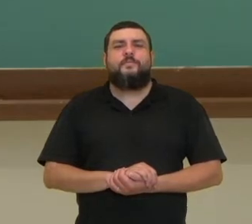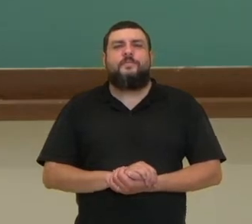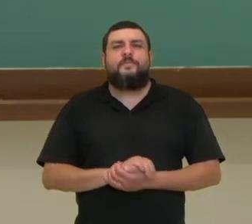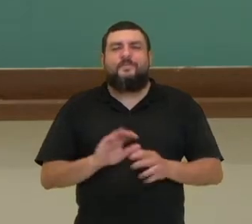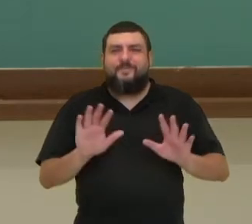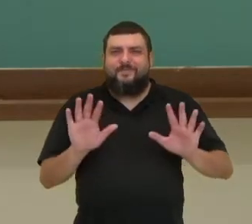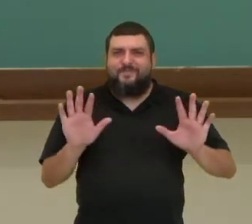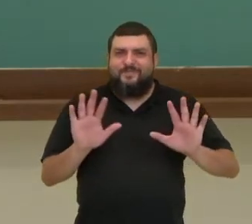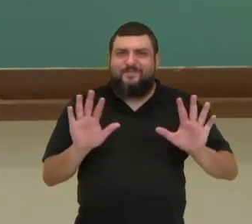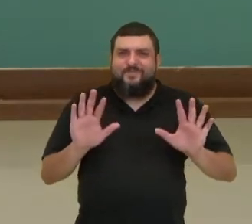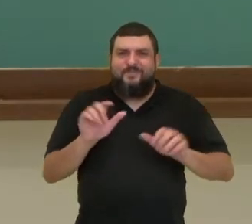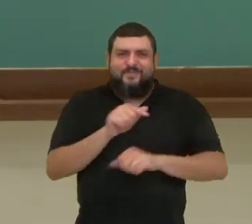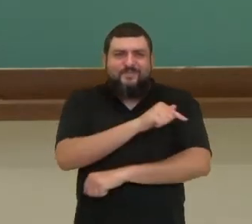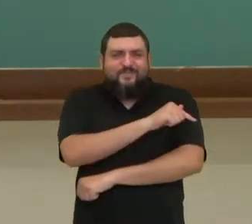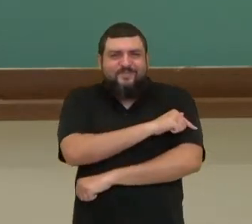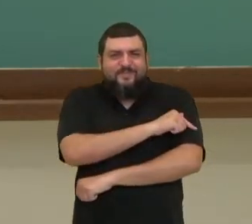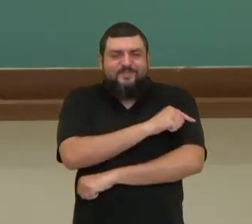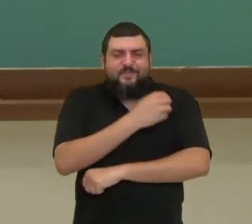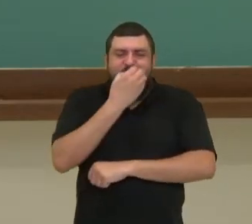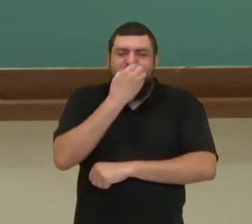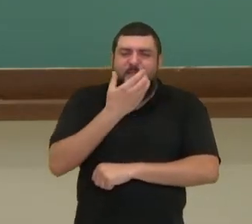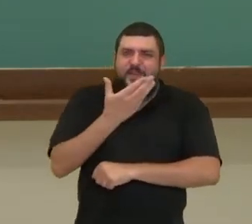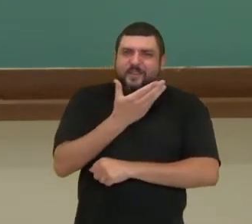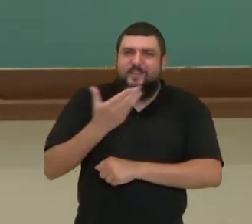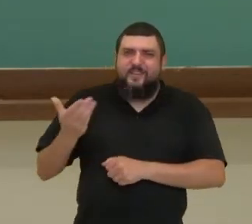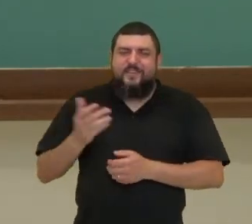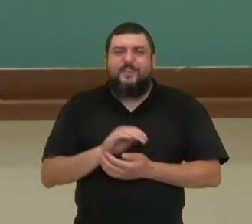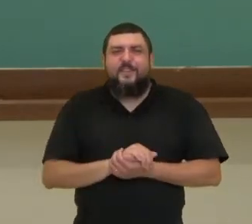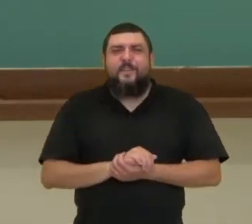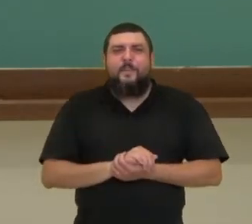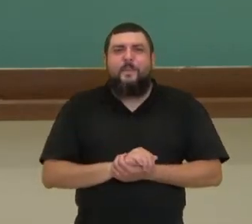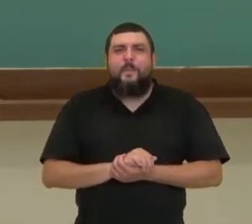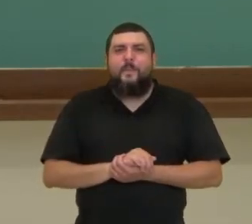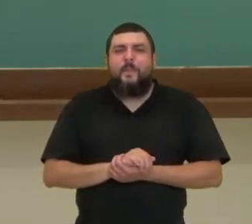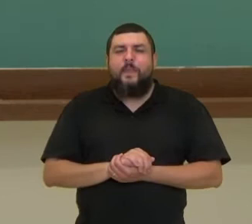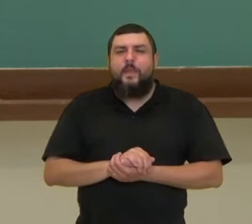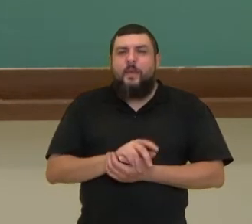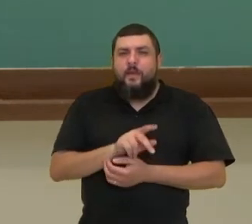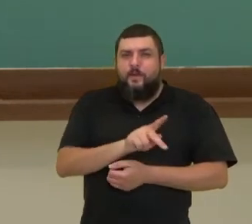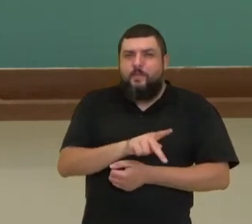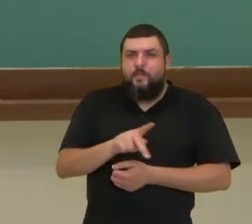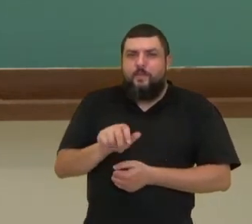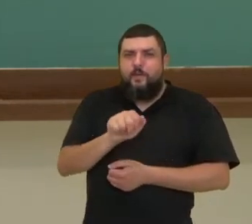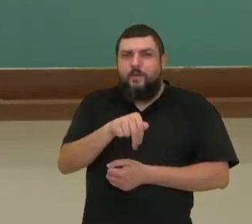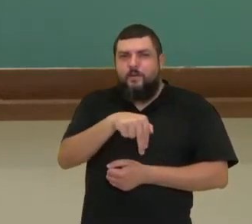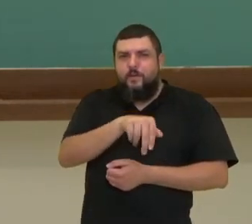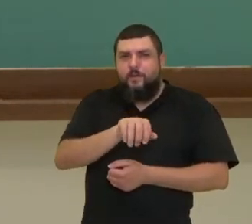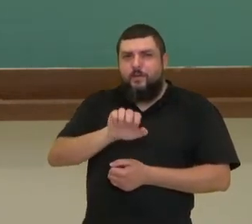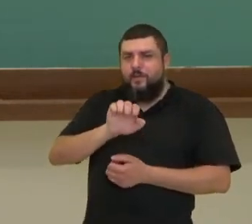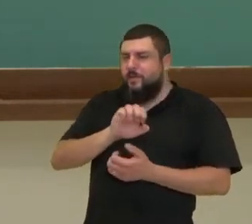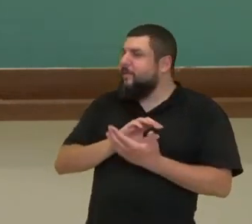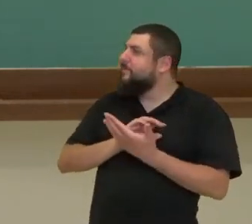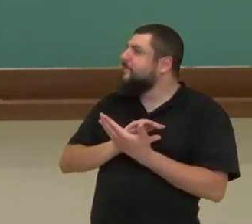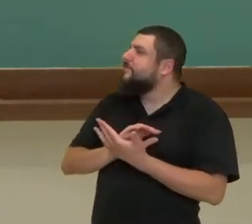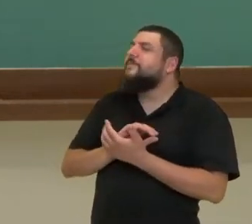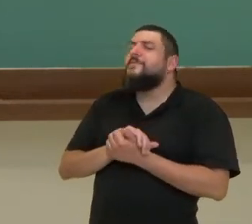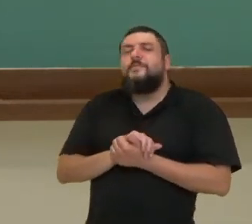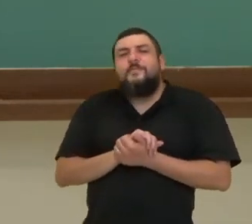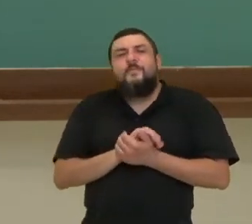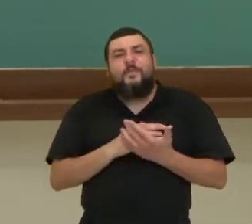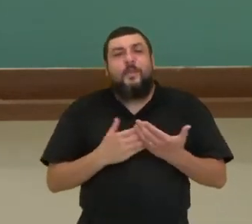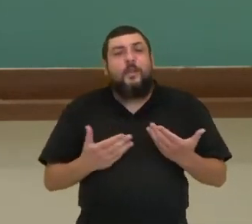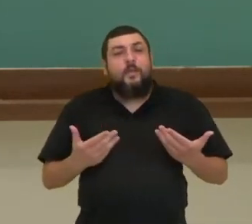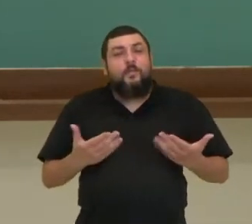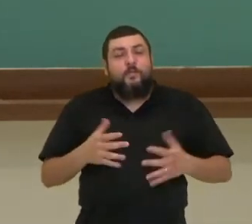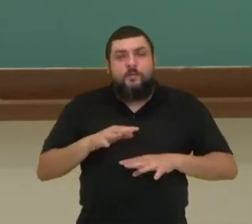Olá, alunos do 7º ano, tudo bem com vocês? Eu sou a professora Anne e na aula de matemática de hoje nós